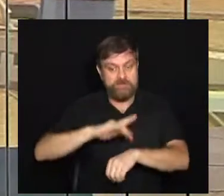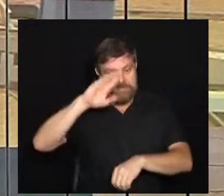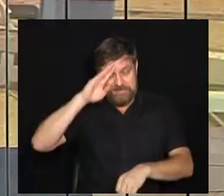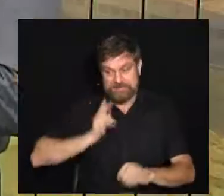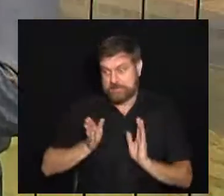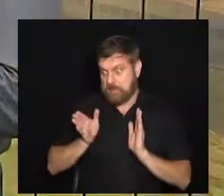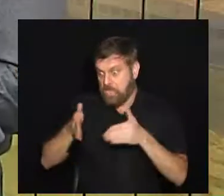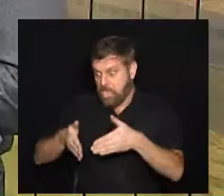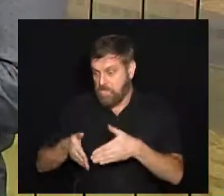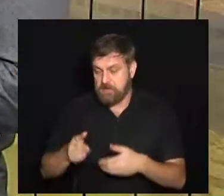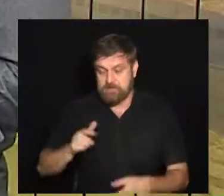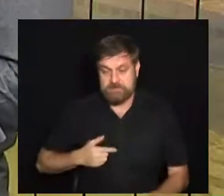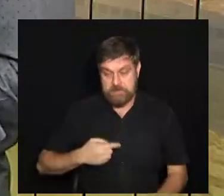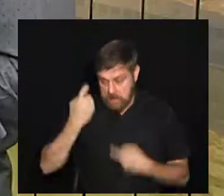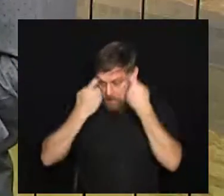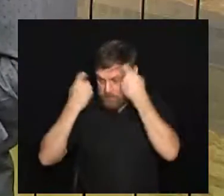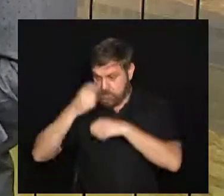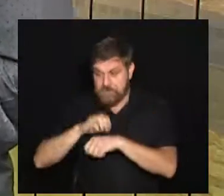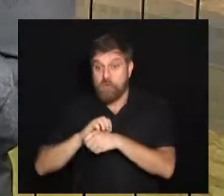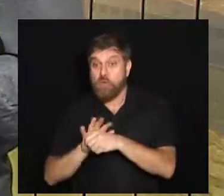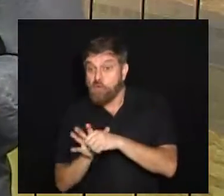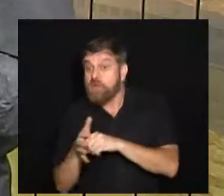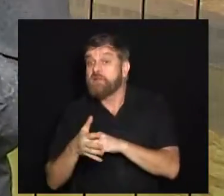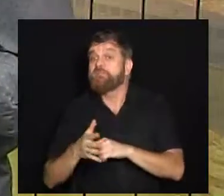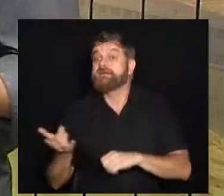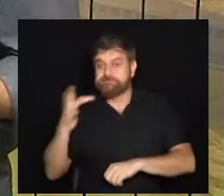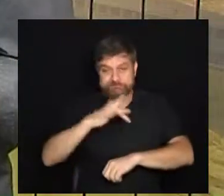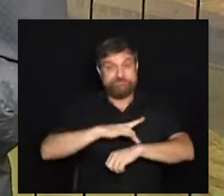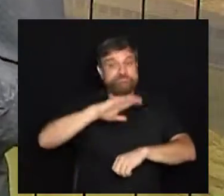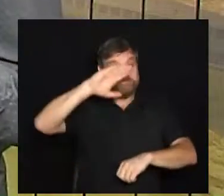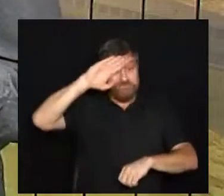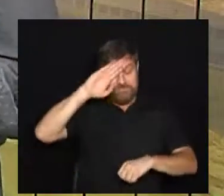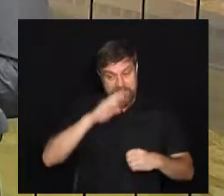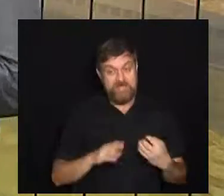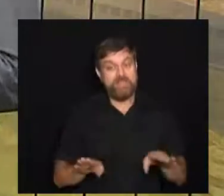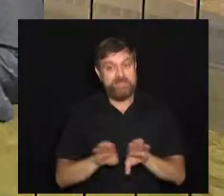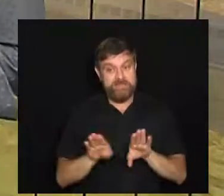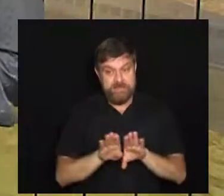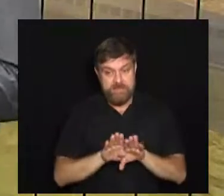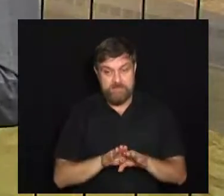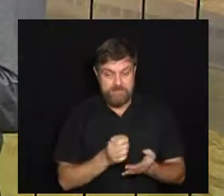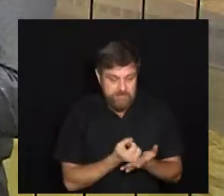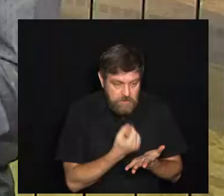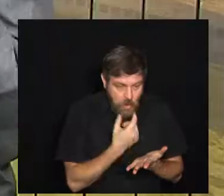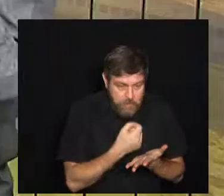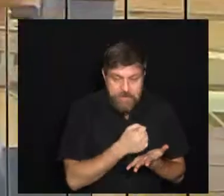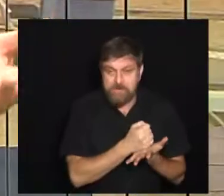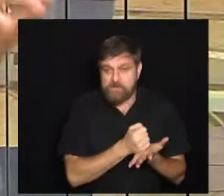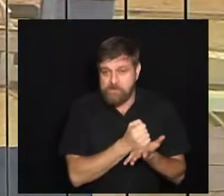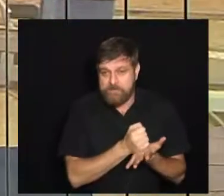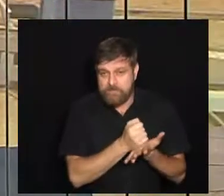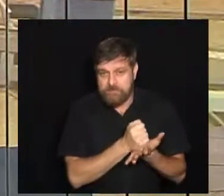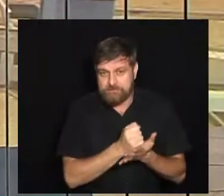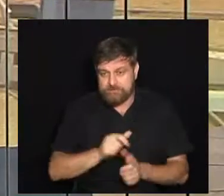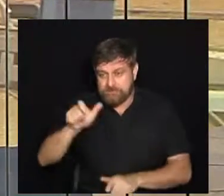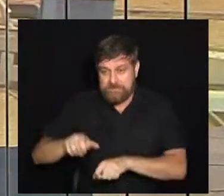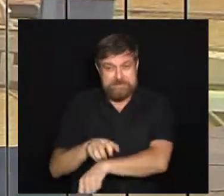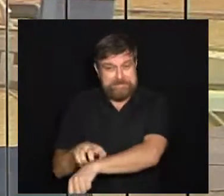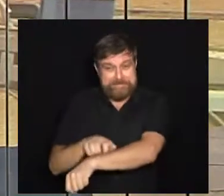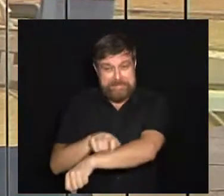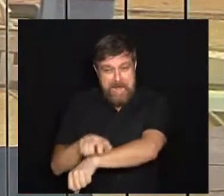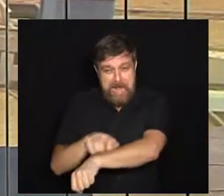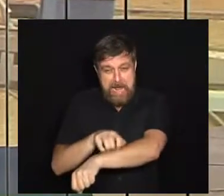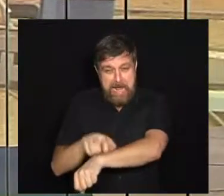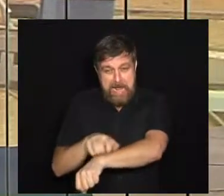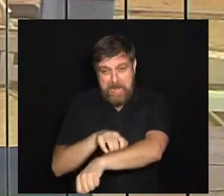coronavírus é só coronavírus a gente pode ter só pode tomar esses dois mesmo então e normalmente quem é alérgico ao não é